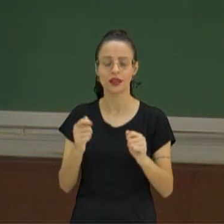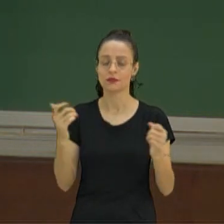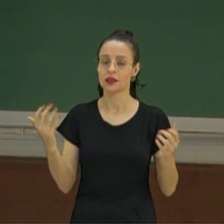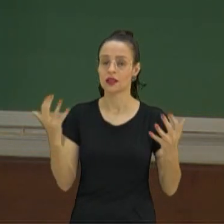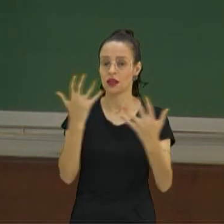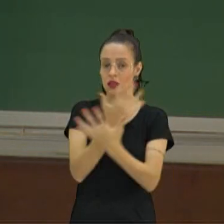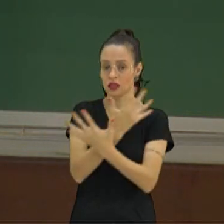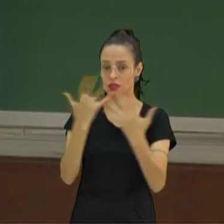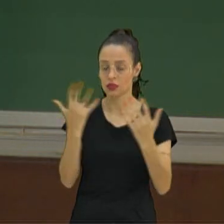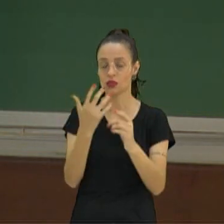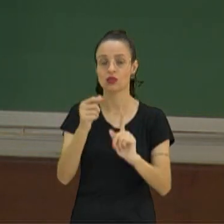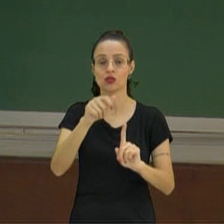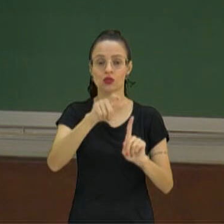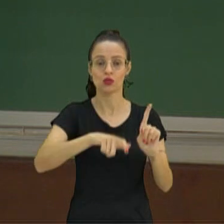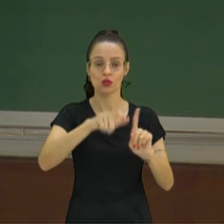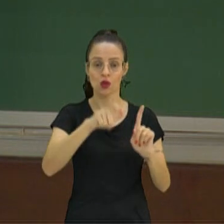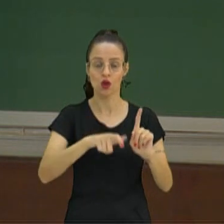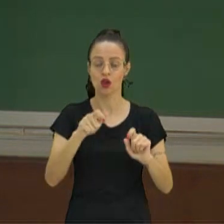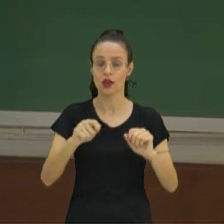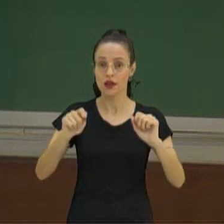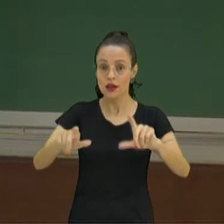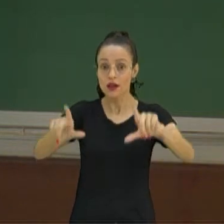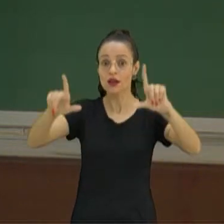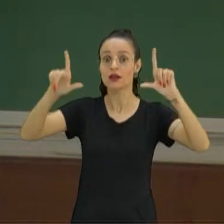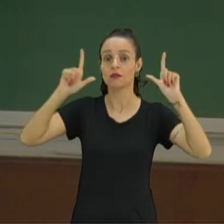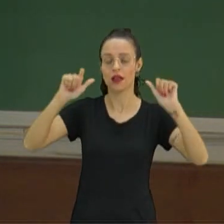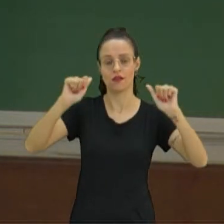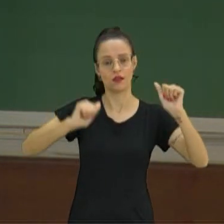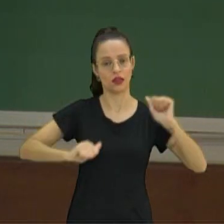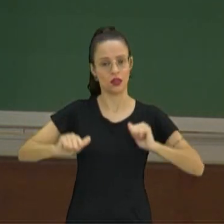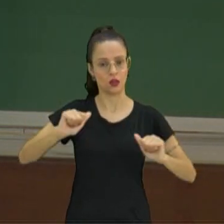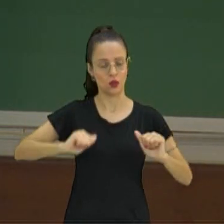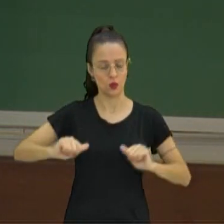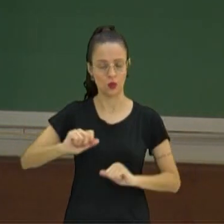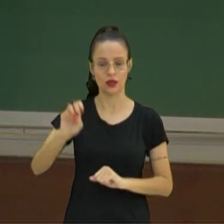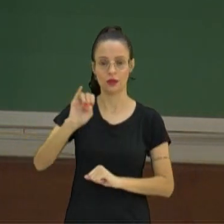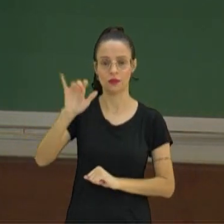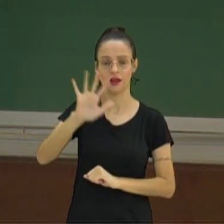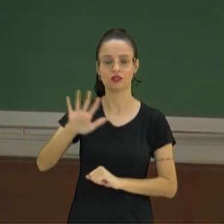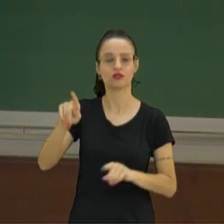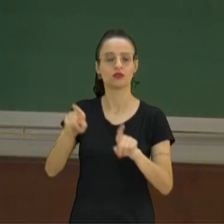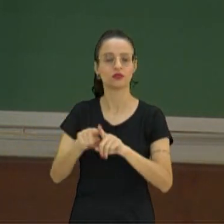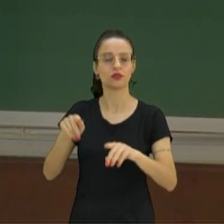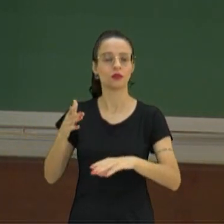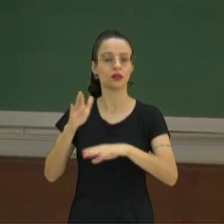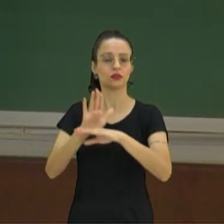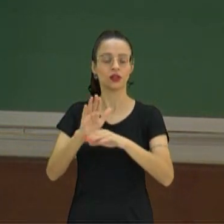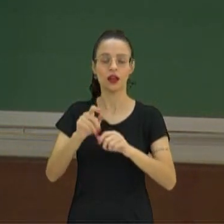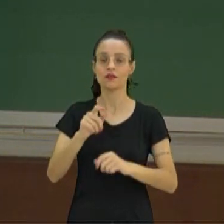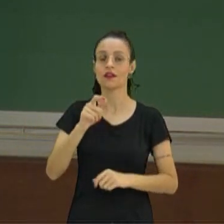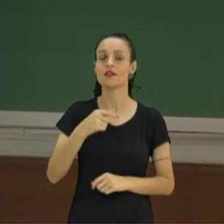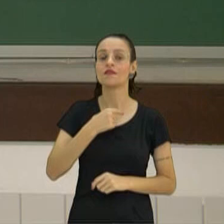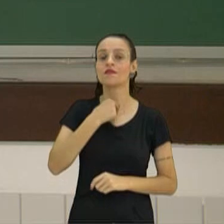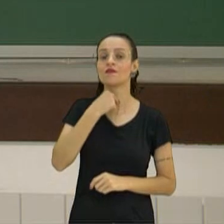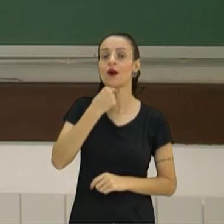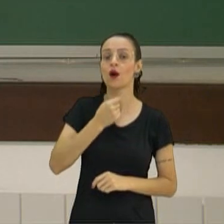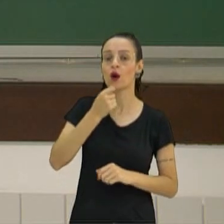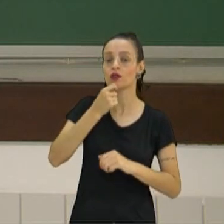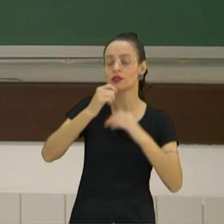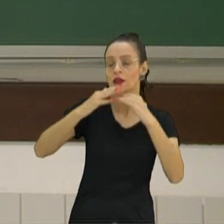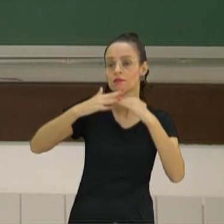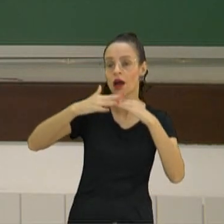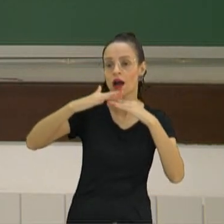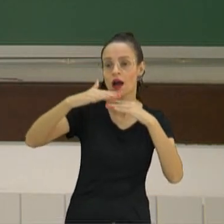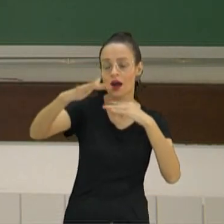personagens, ampliavam a imagem do ator e auxiliavam na projeção vocal. Então, nessa